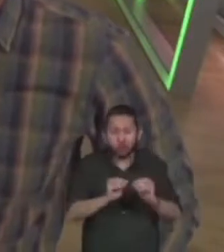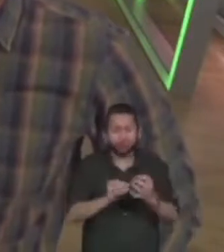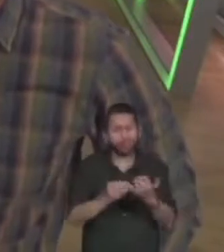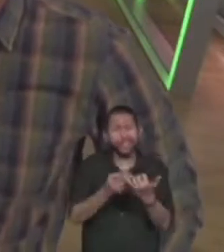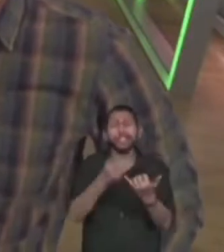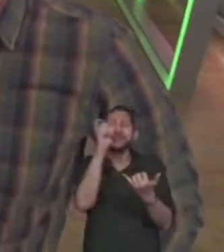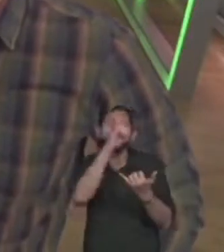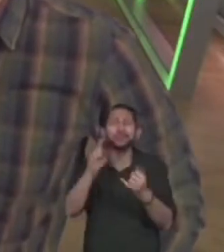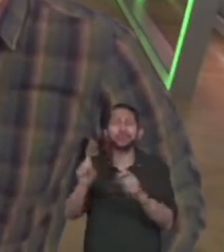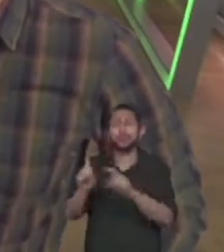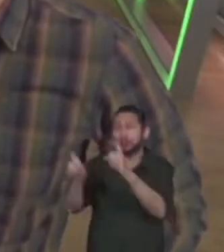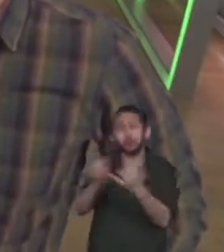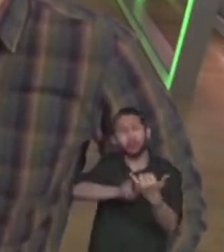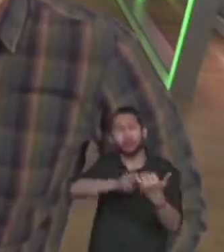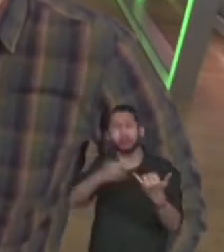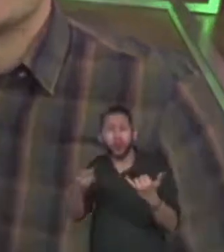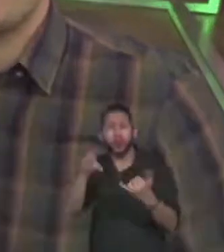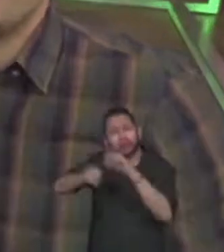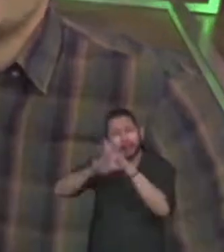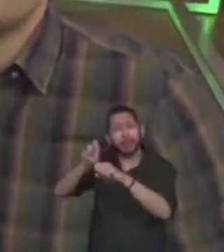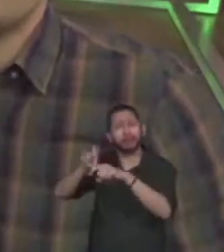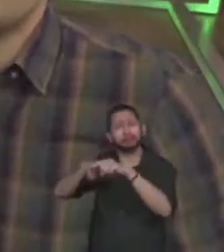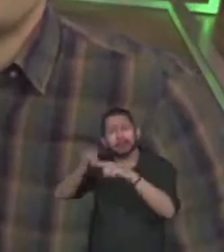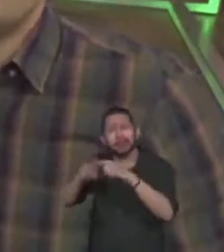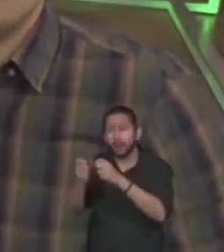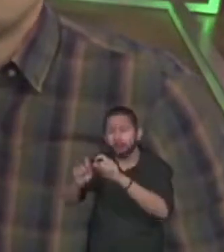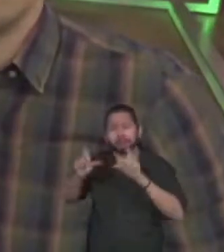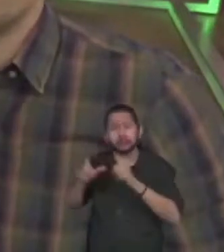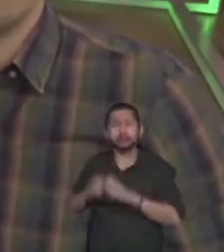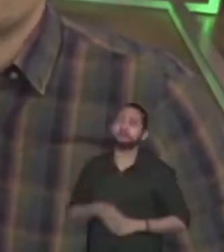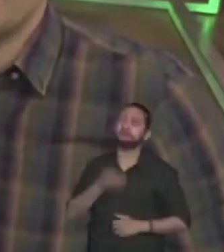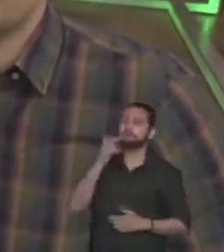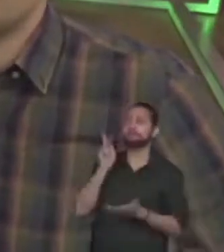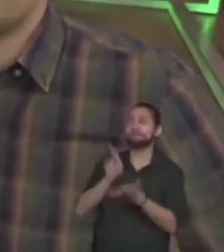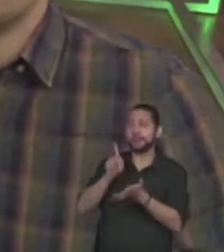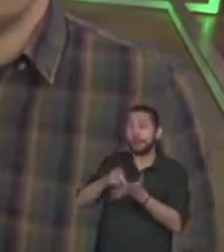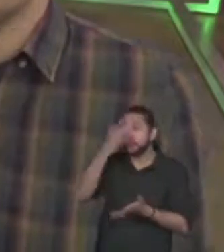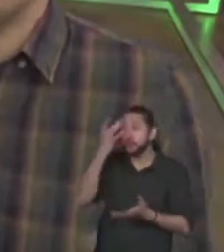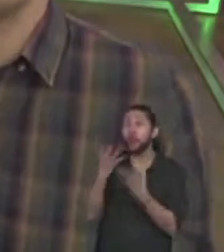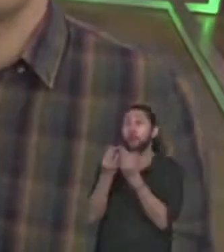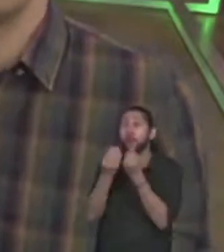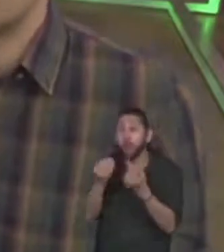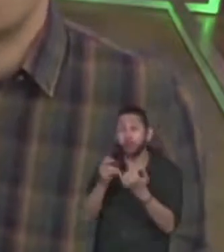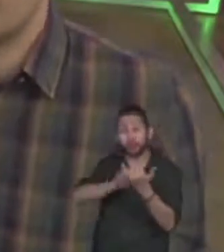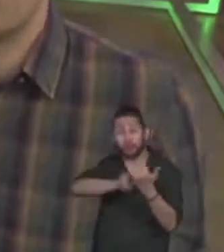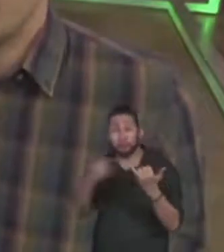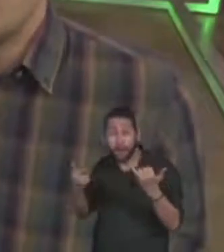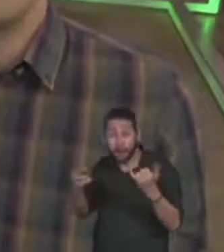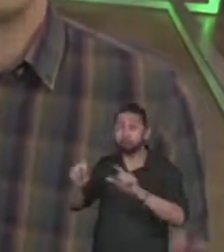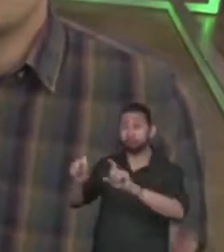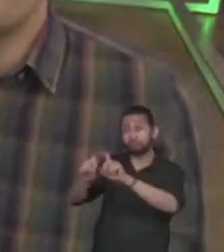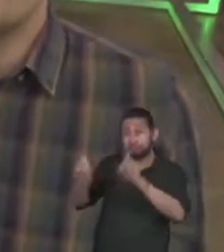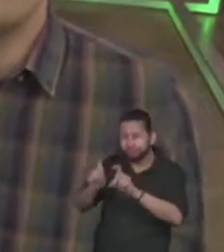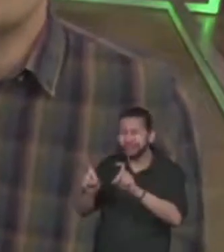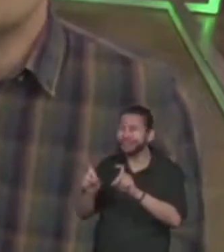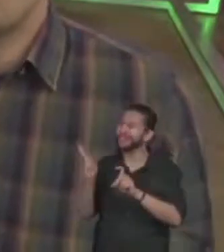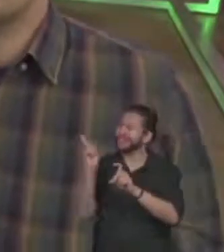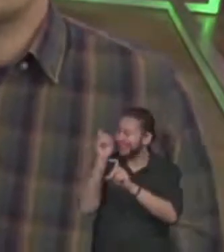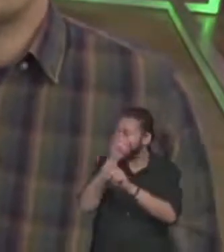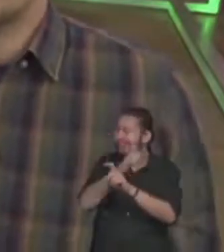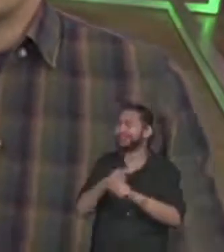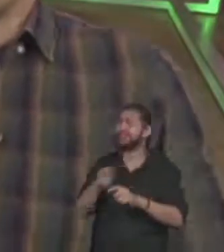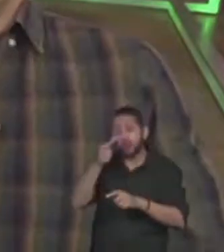para conseguir acessar todo o material no computador, né? É verdade, a gente sabe que tem um monte de gente usando o emulador do Android só para assistir